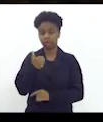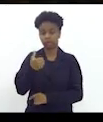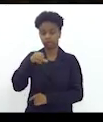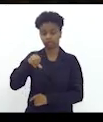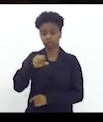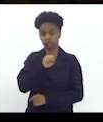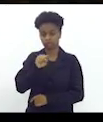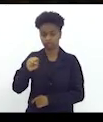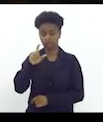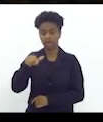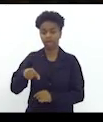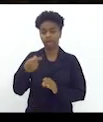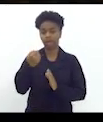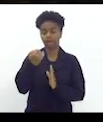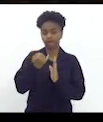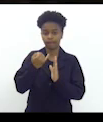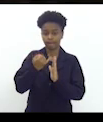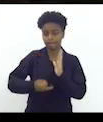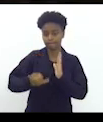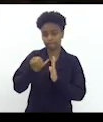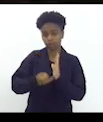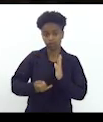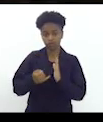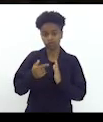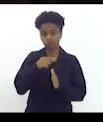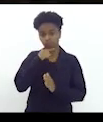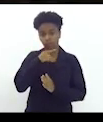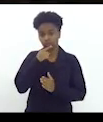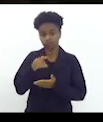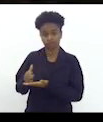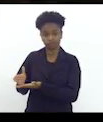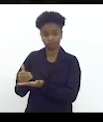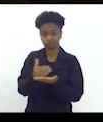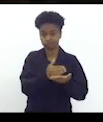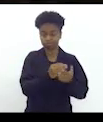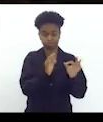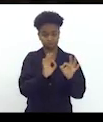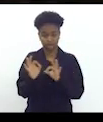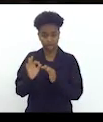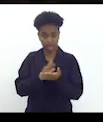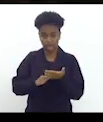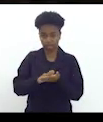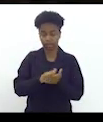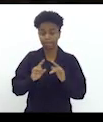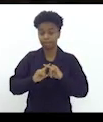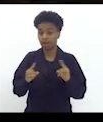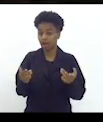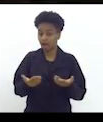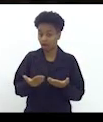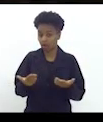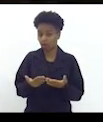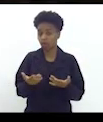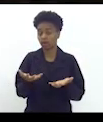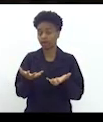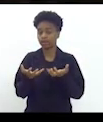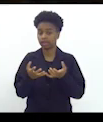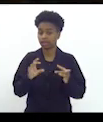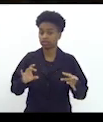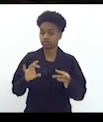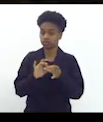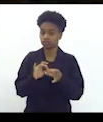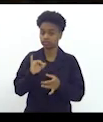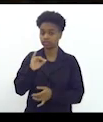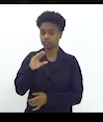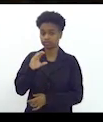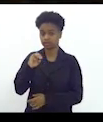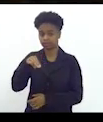um imposto que não arrecadava quase nada. E agora, querem juntá-lo ao